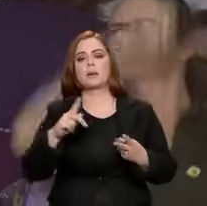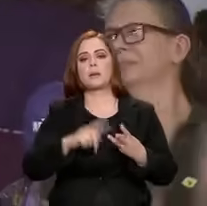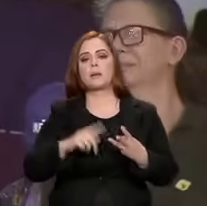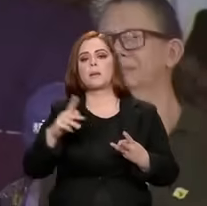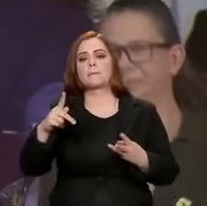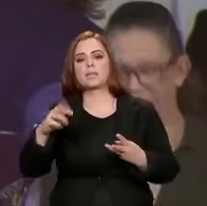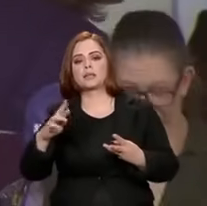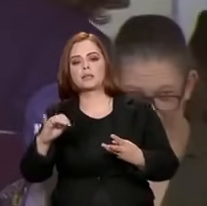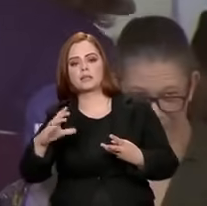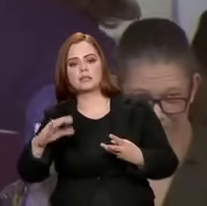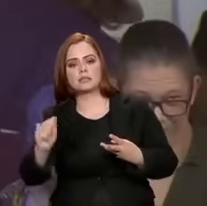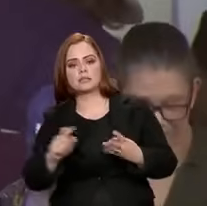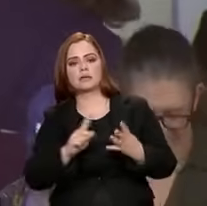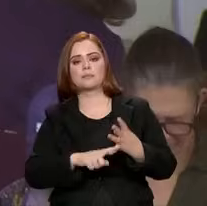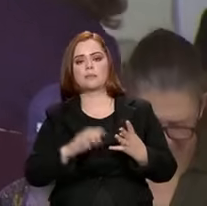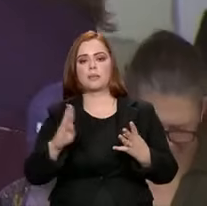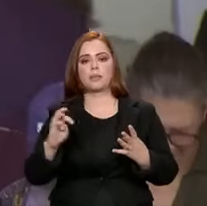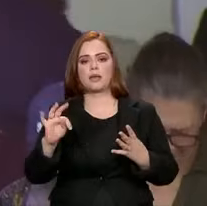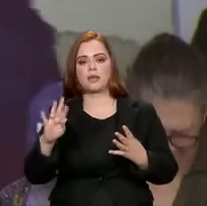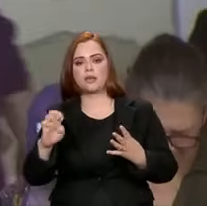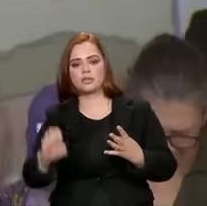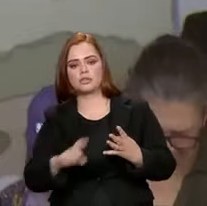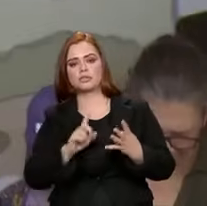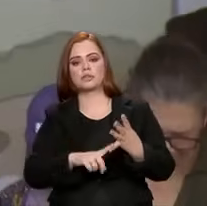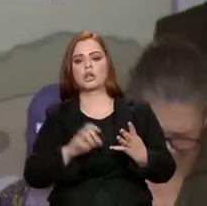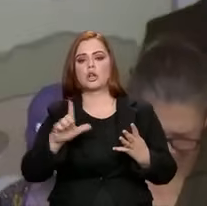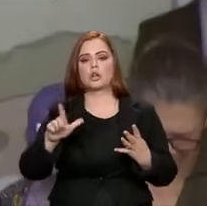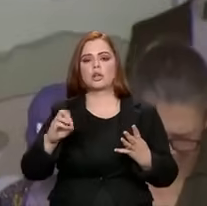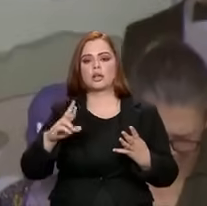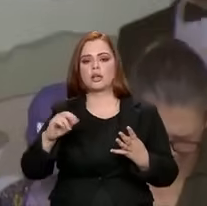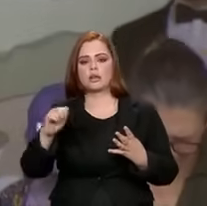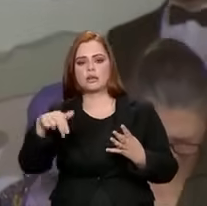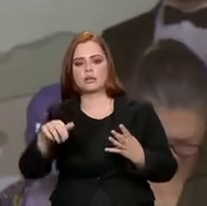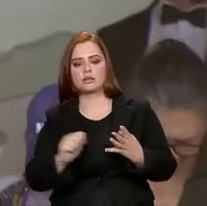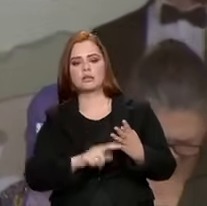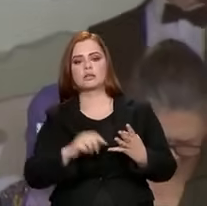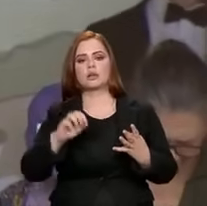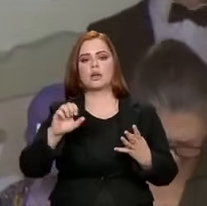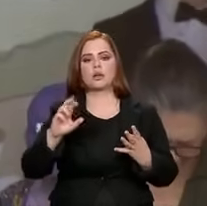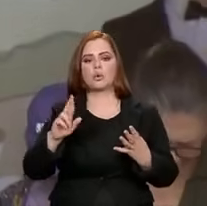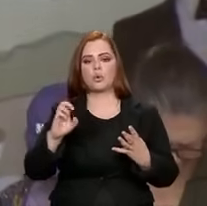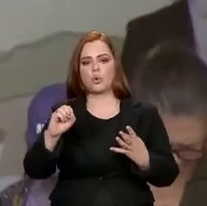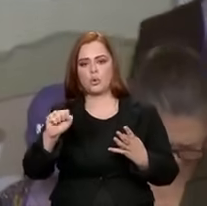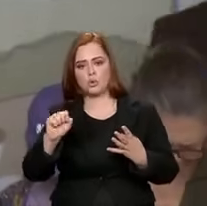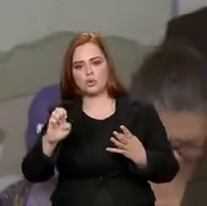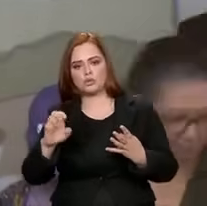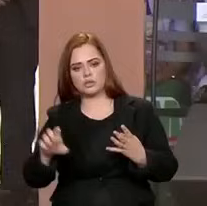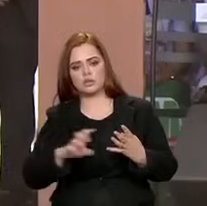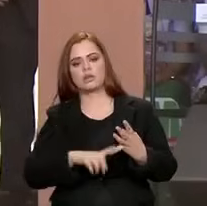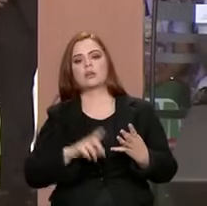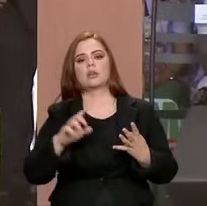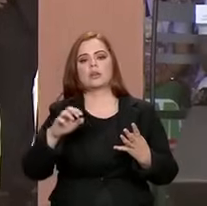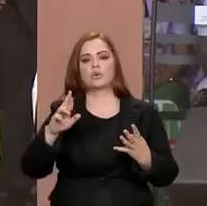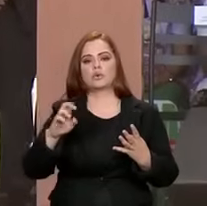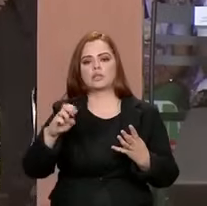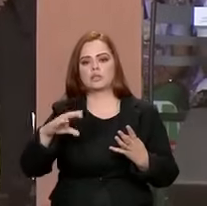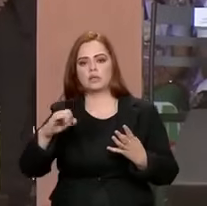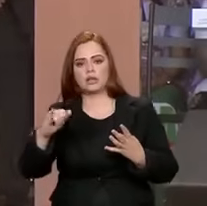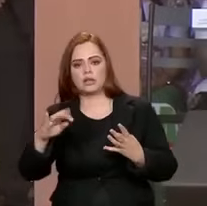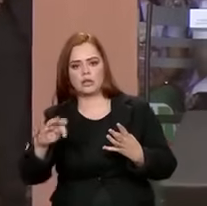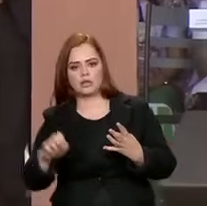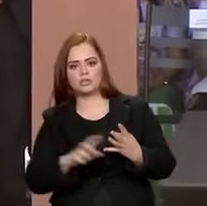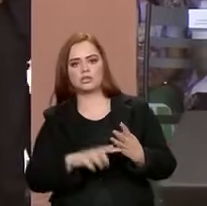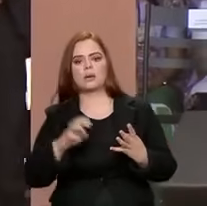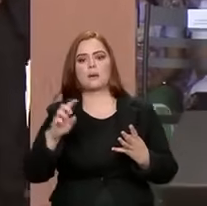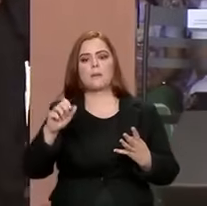Vasconcelos a Bete a Lorena Santana A Rose Rodrigues a Rosineide a Mariana